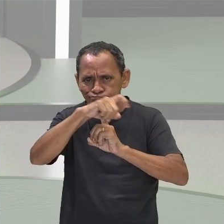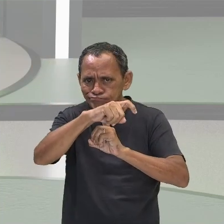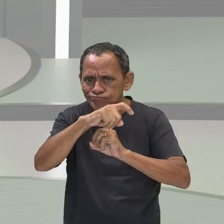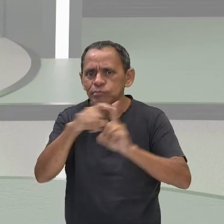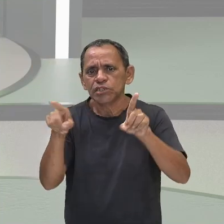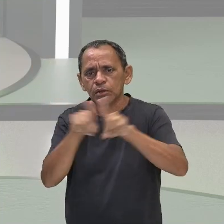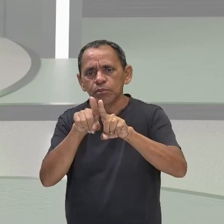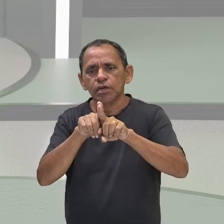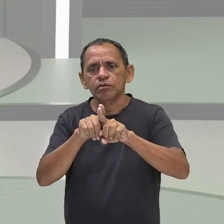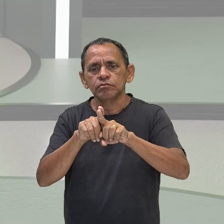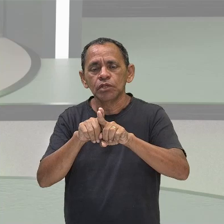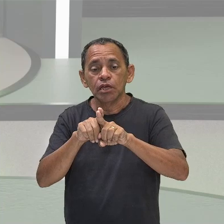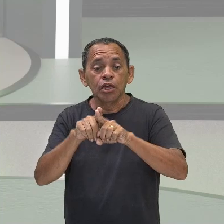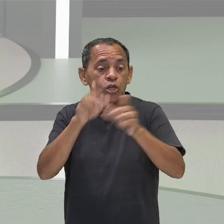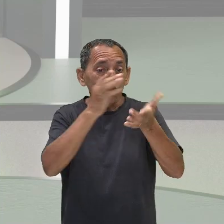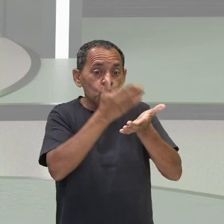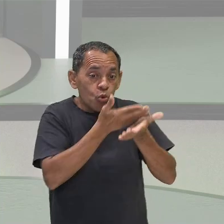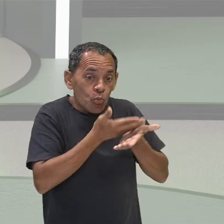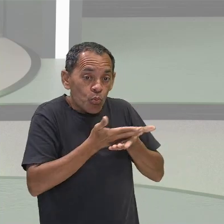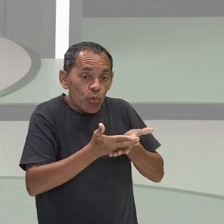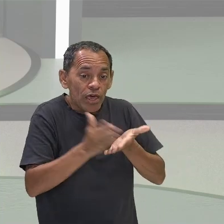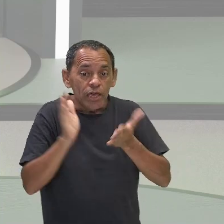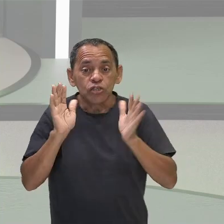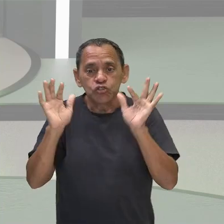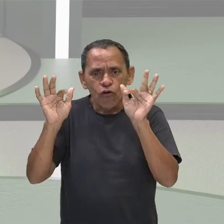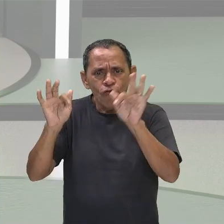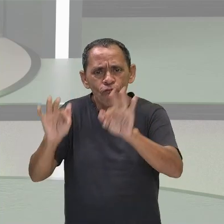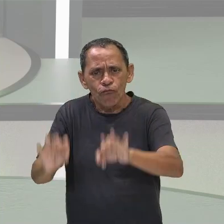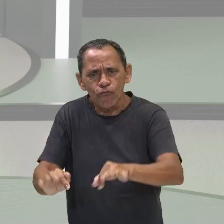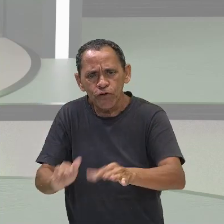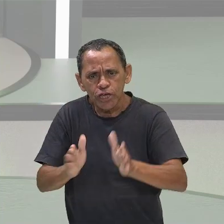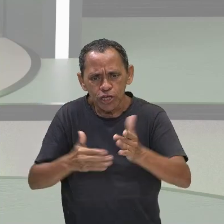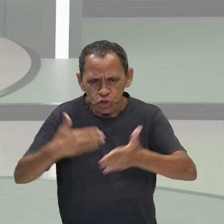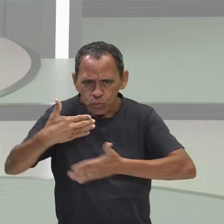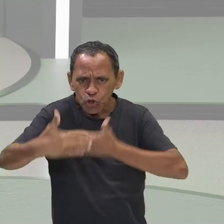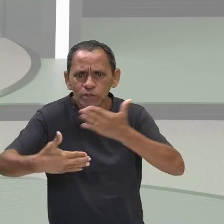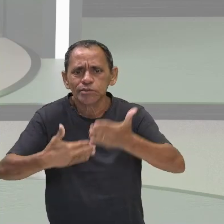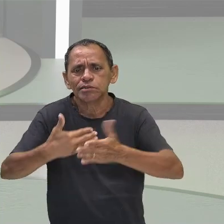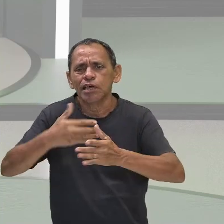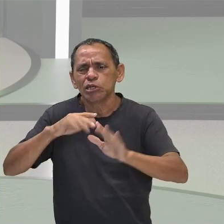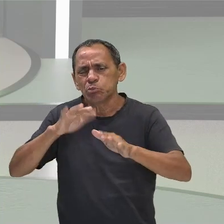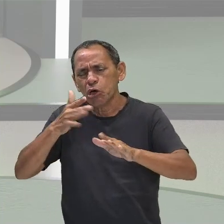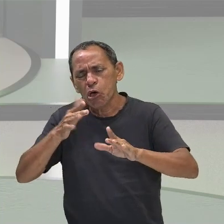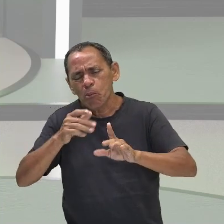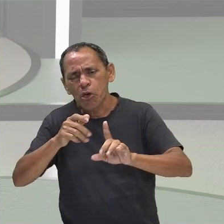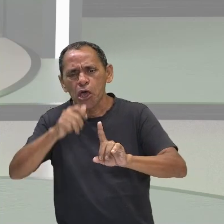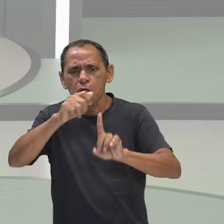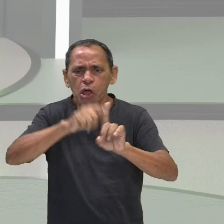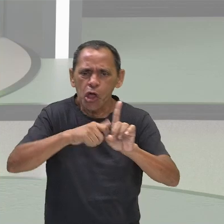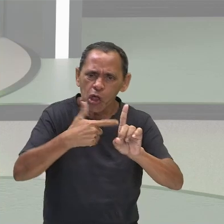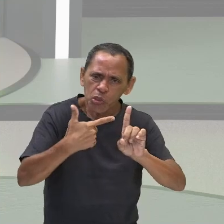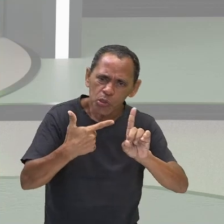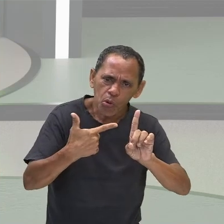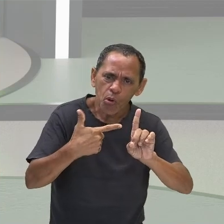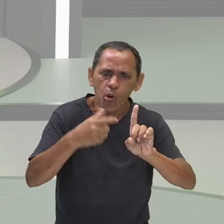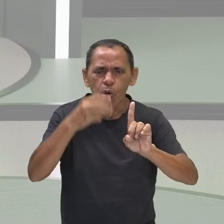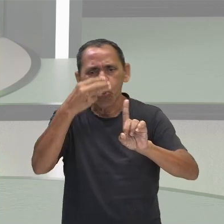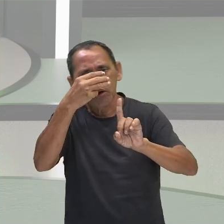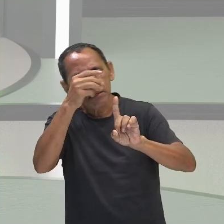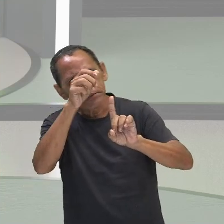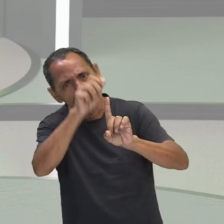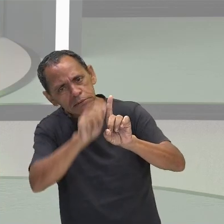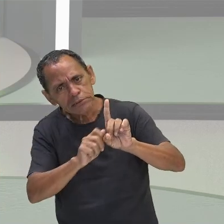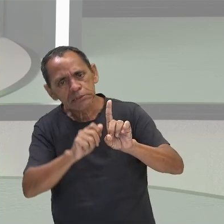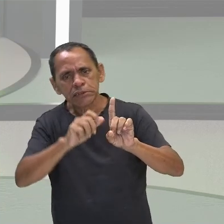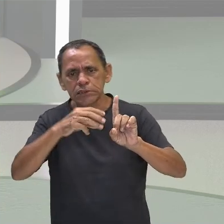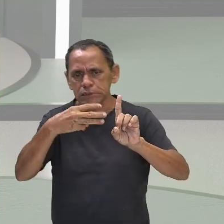início até o fim desse processo gira em torno de 2 a 3 meses, 64, 70 e poucos